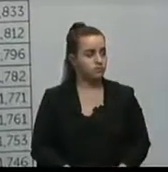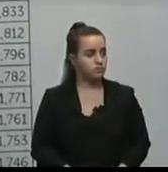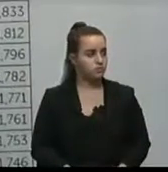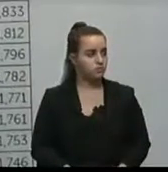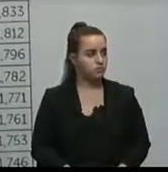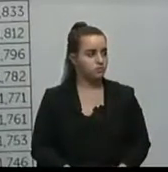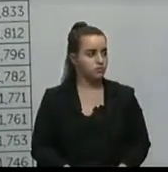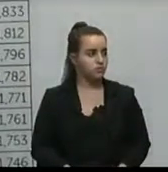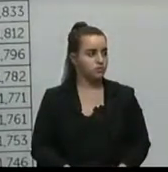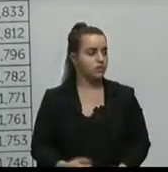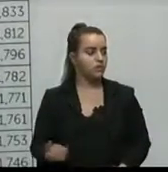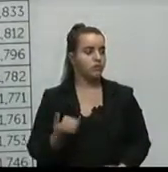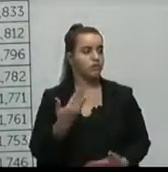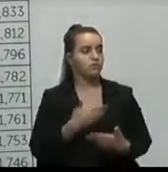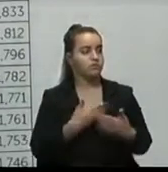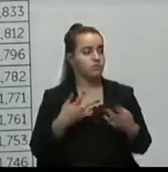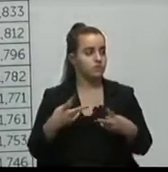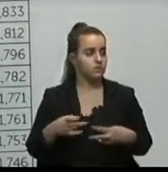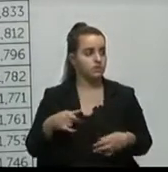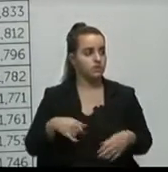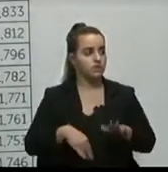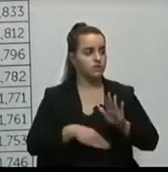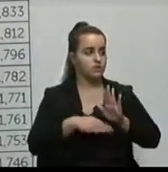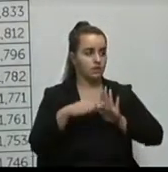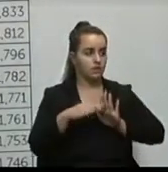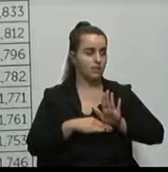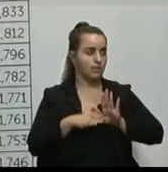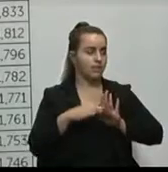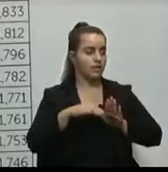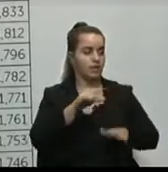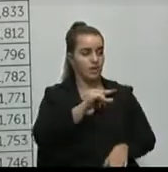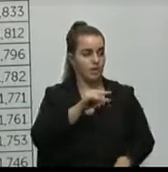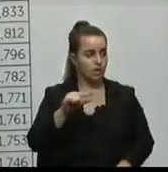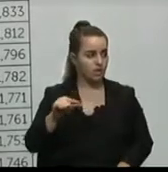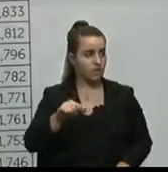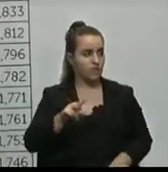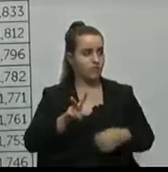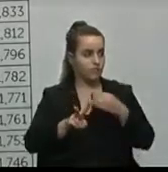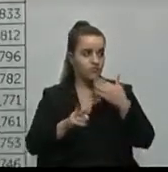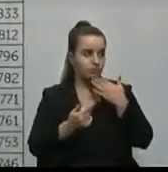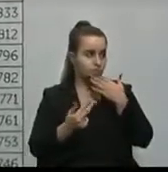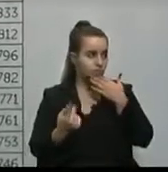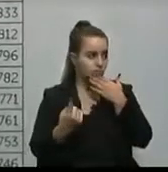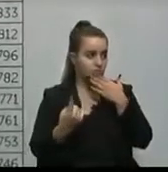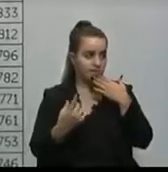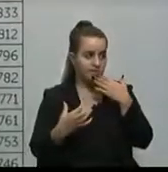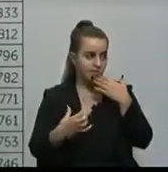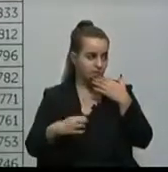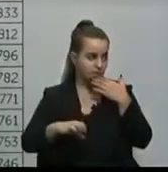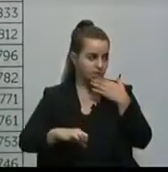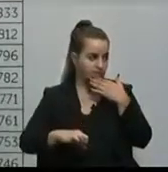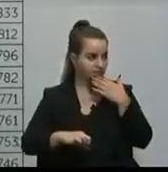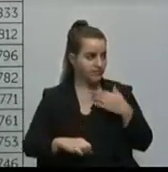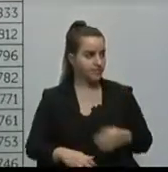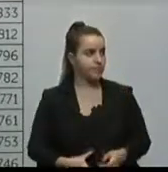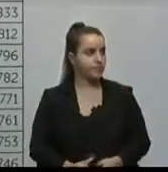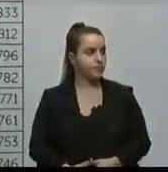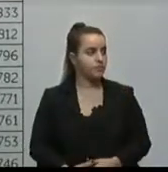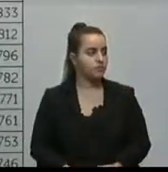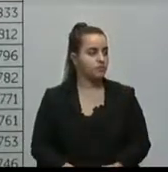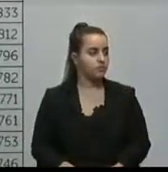Então, é importante que você observe nessa tabela, na linha correspondente a V igual a 19,